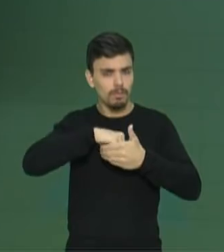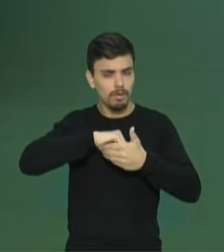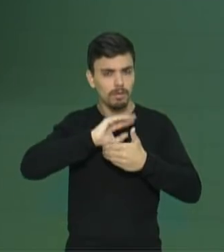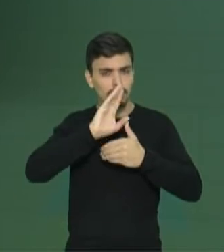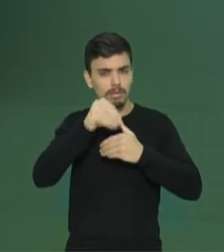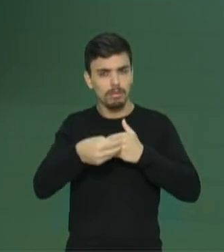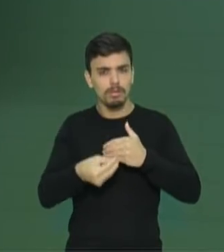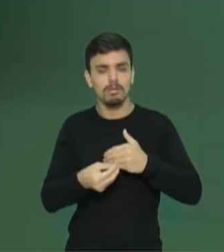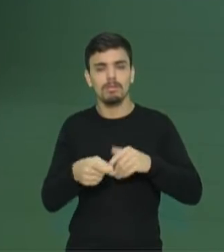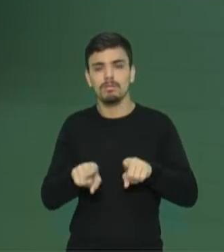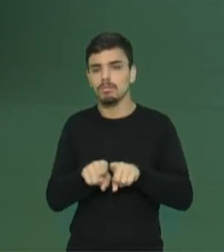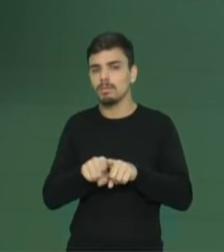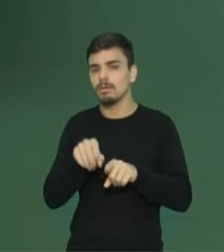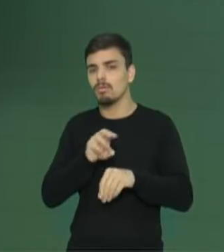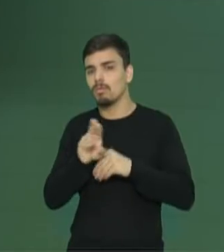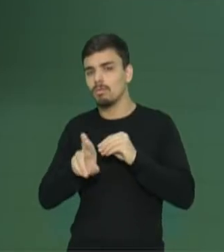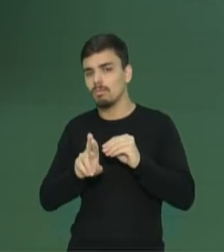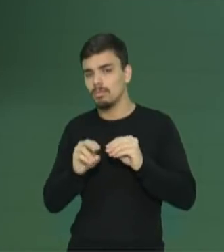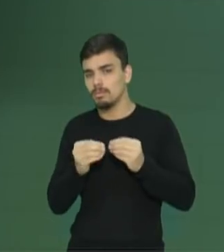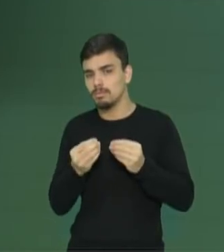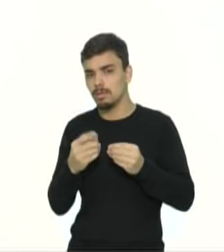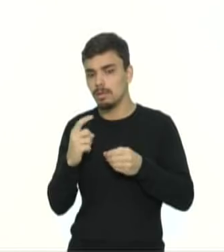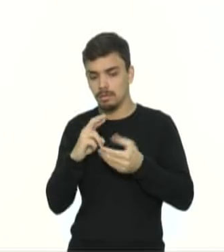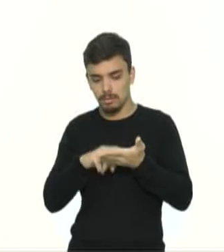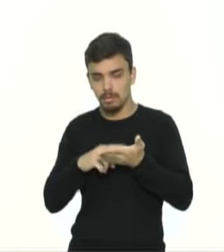chamada? Anota, responde e eu já venho.